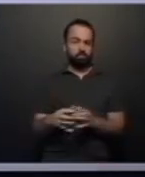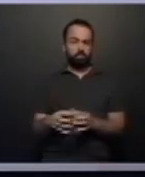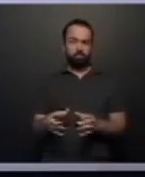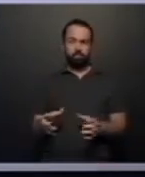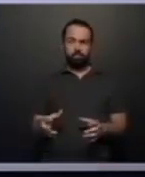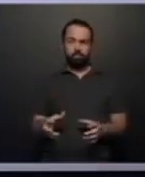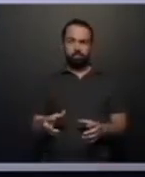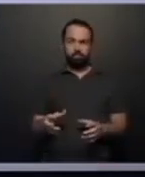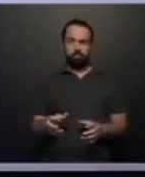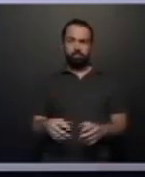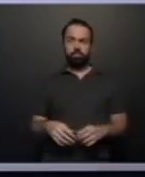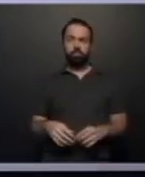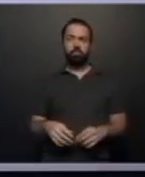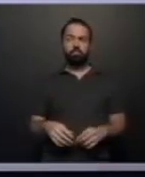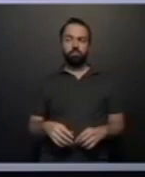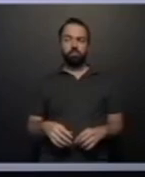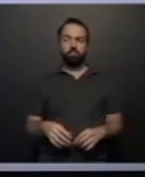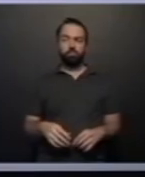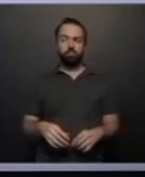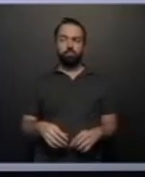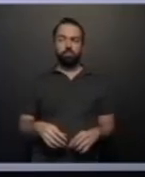conjunto S, conjunto S.